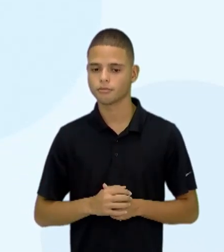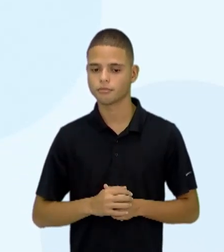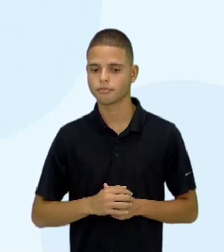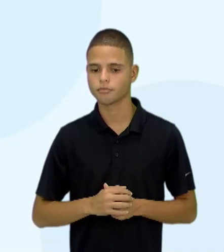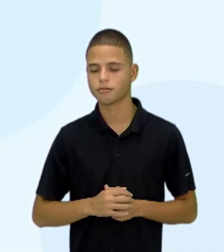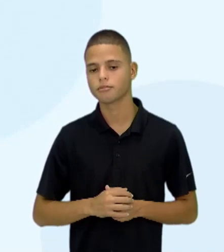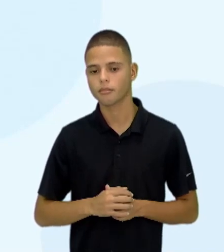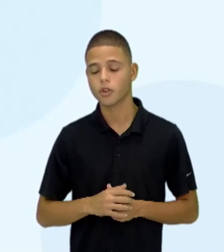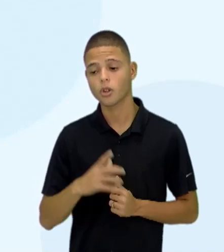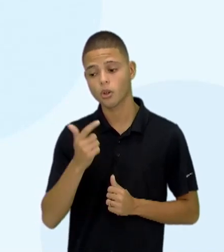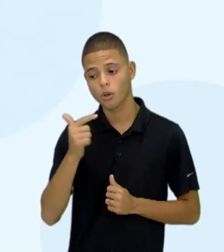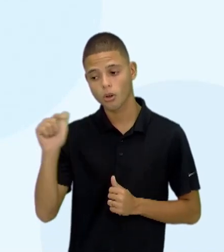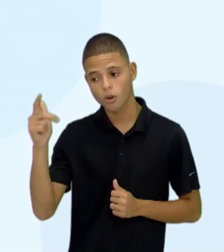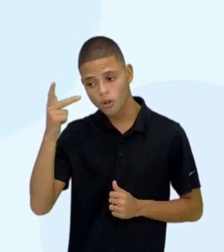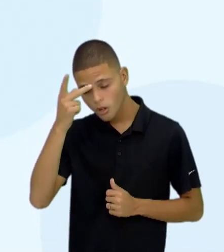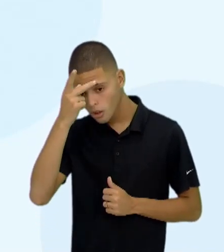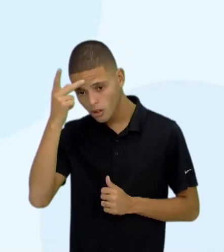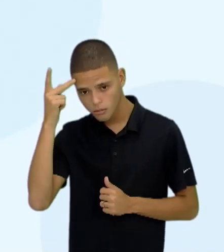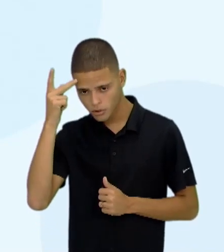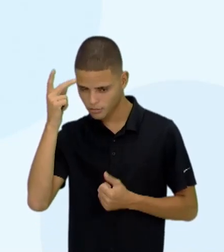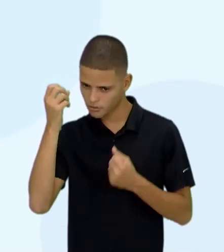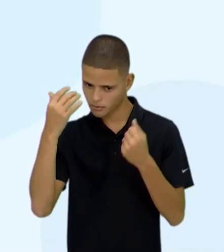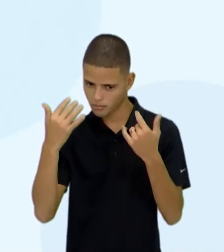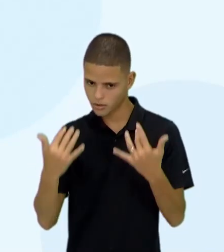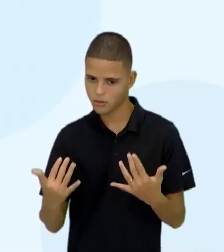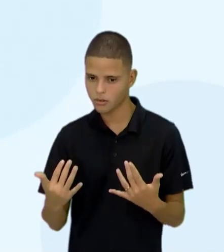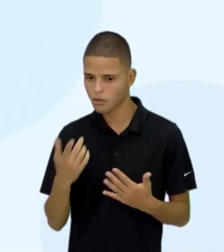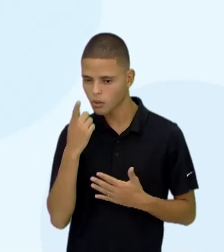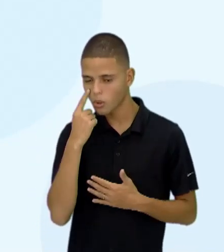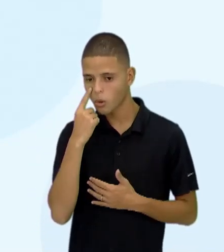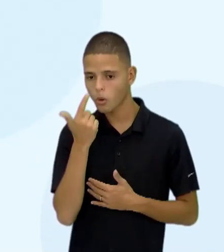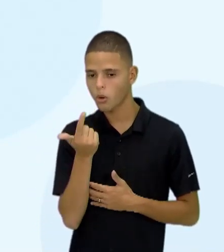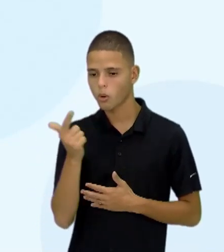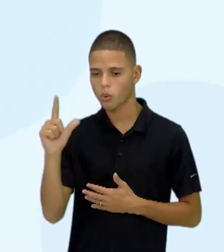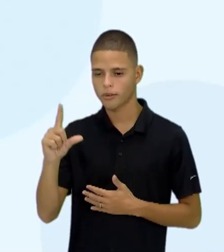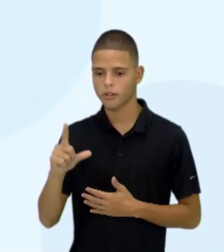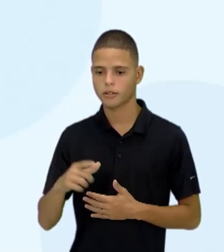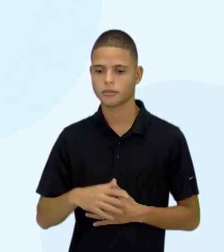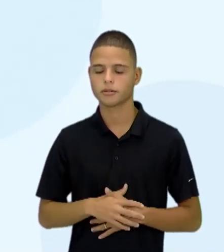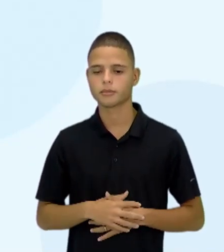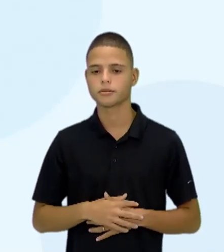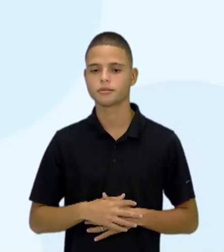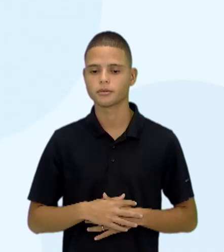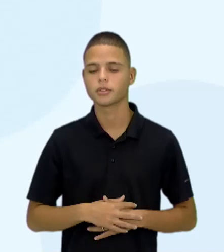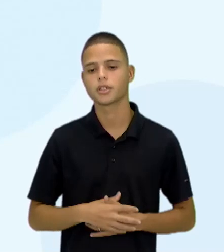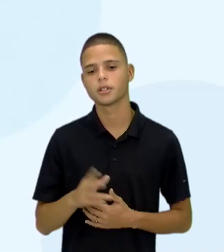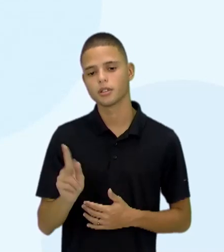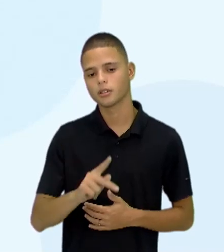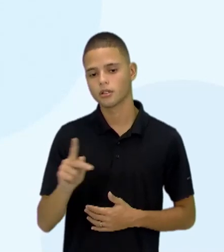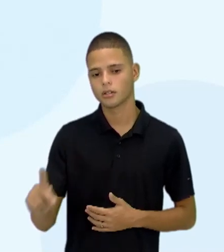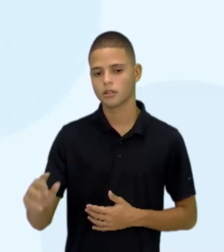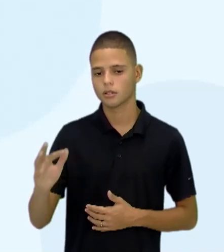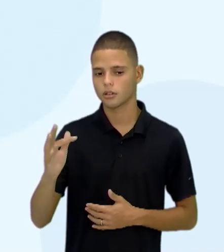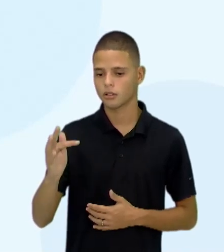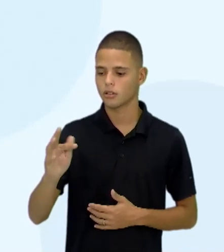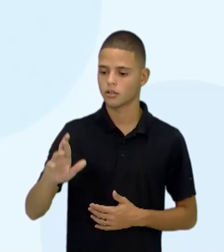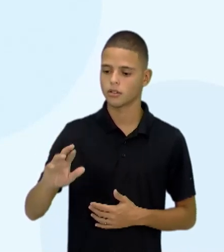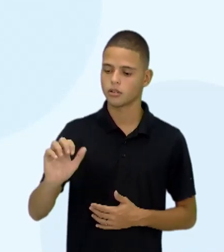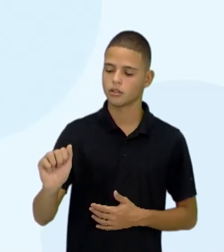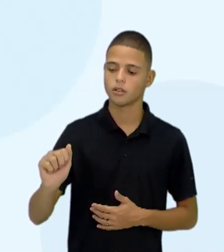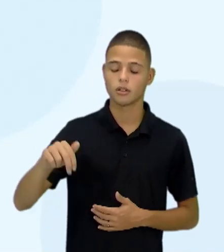a fala de uma outra pessoa. Vamos lá, agora a próxima fala de quem que é? É a fala do professor Francisco